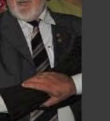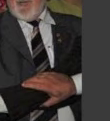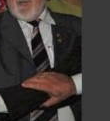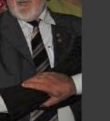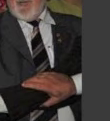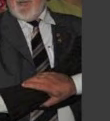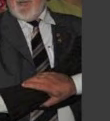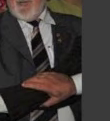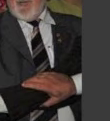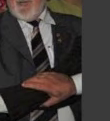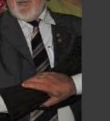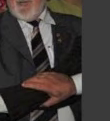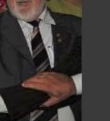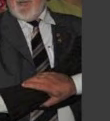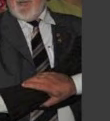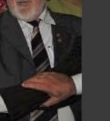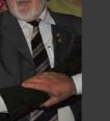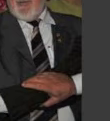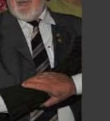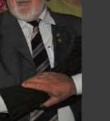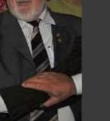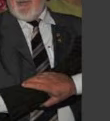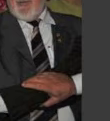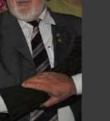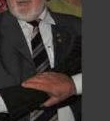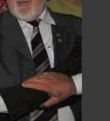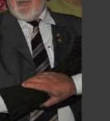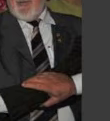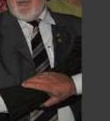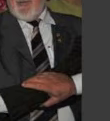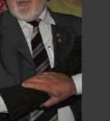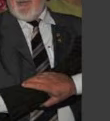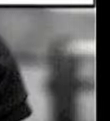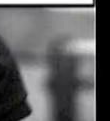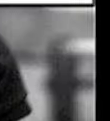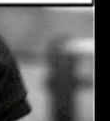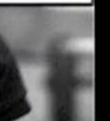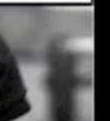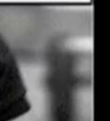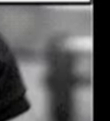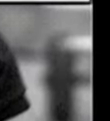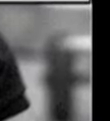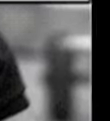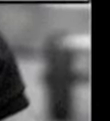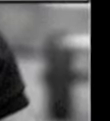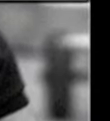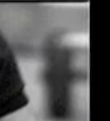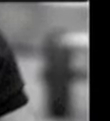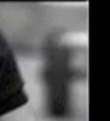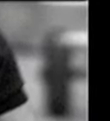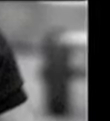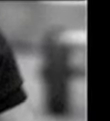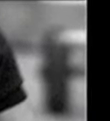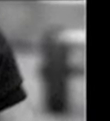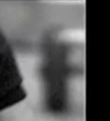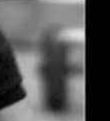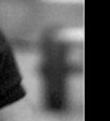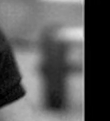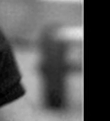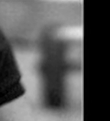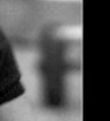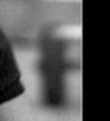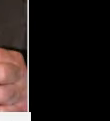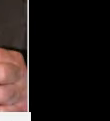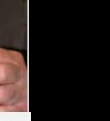de solidariedade a um criminoso e terrorista chamado Cesare Battisti. Ele é responsável por